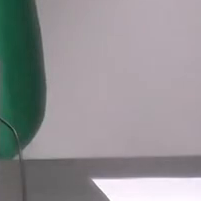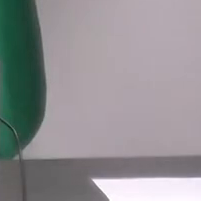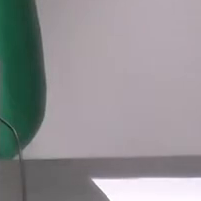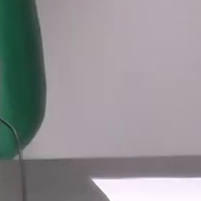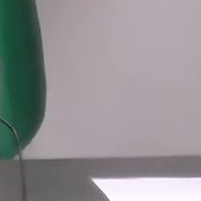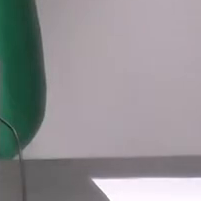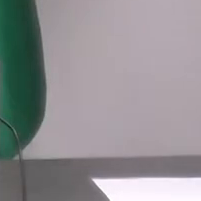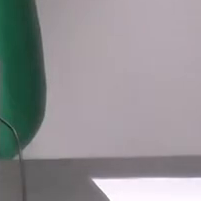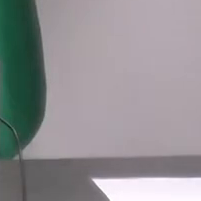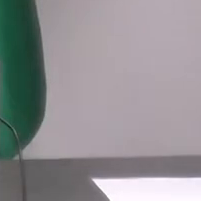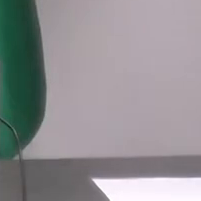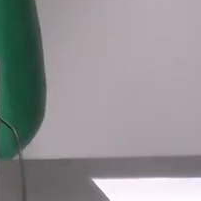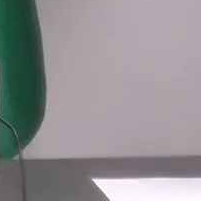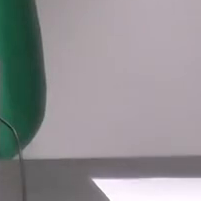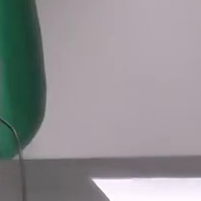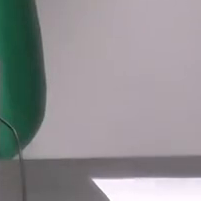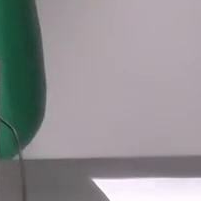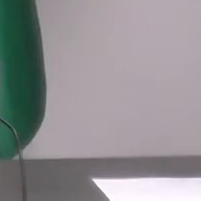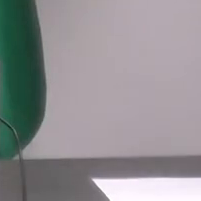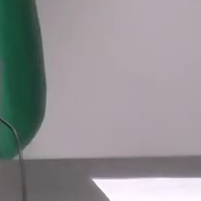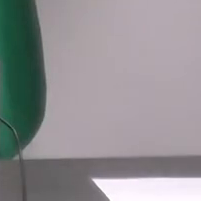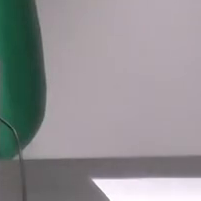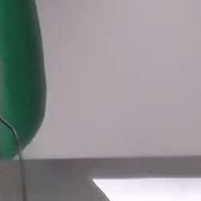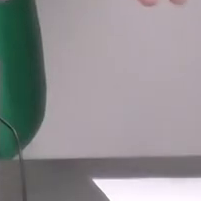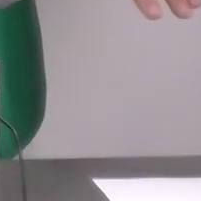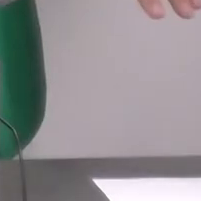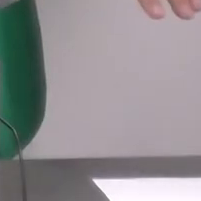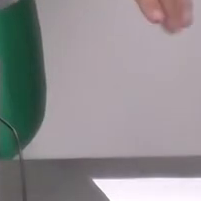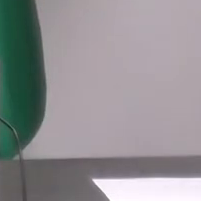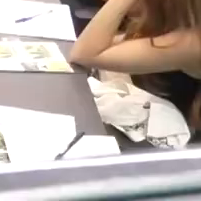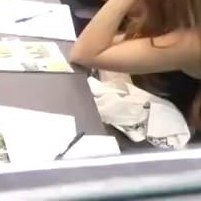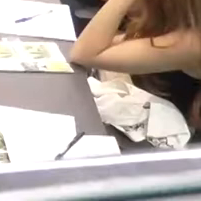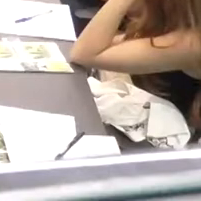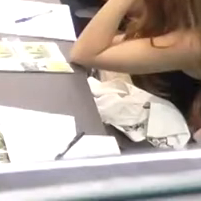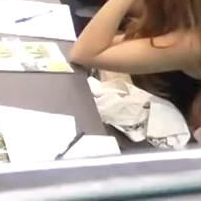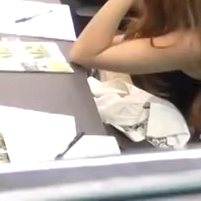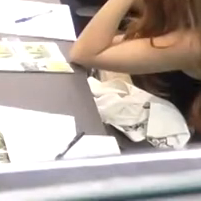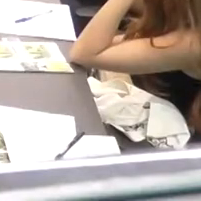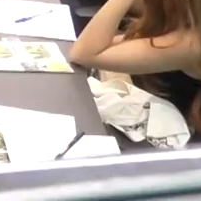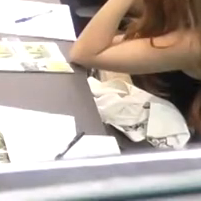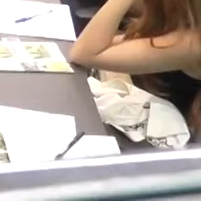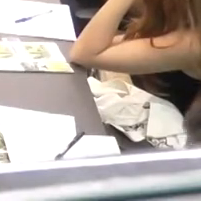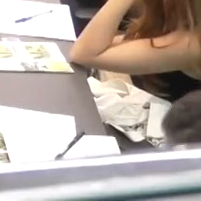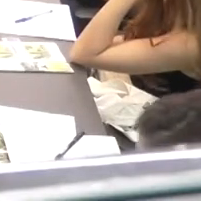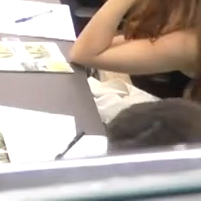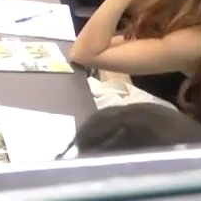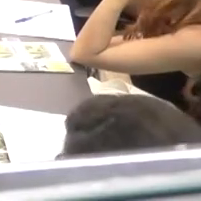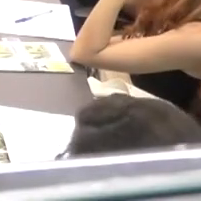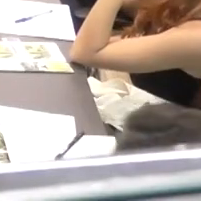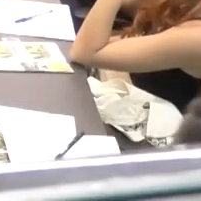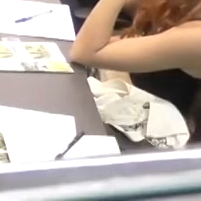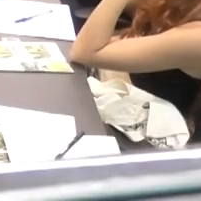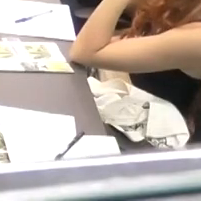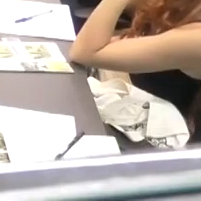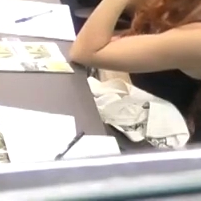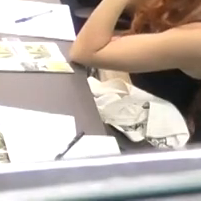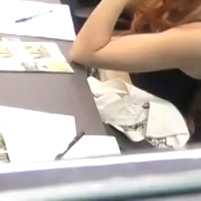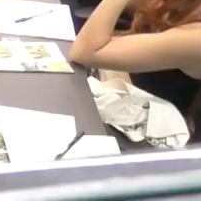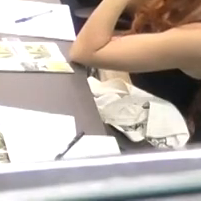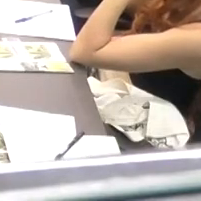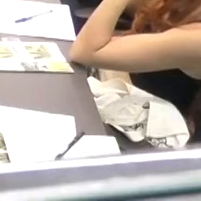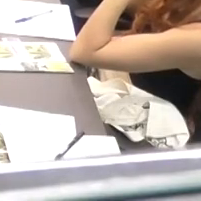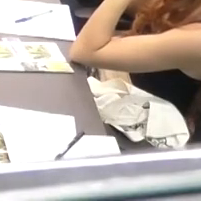ela tô na cannabis medicinal e atua na política da descriminalização da legalização e tal mas a gente vai fazer